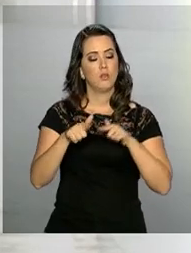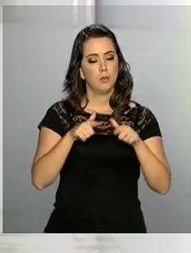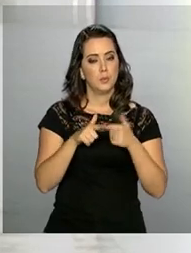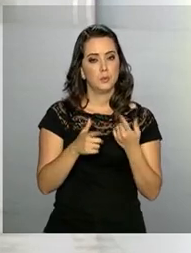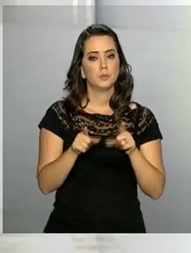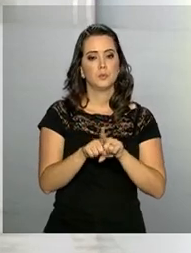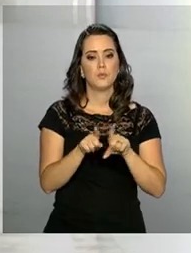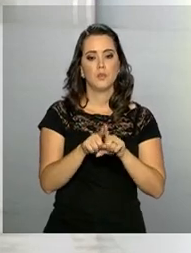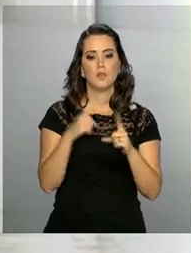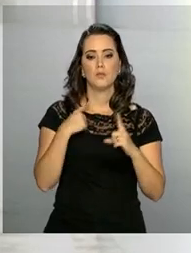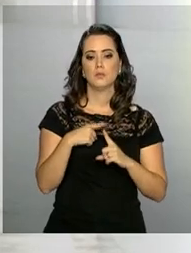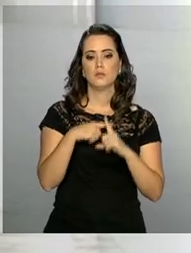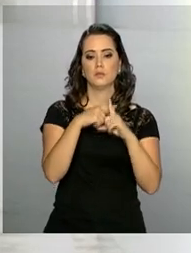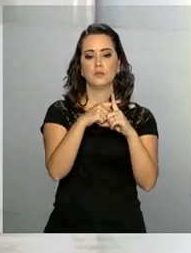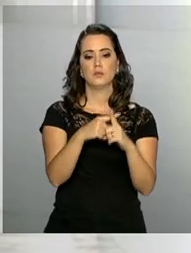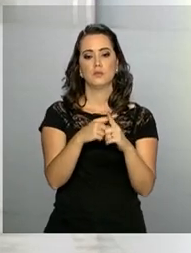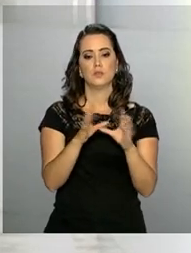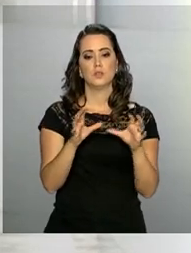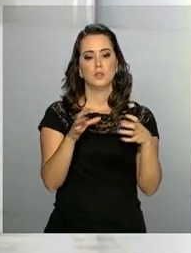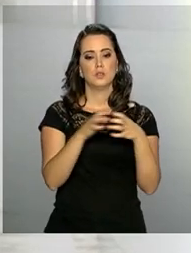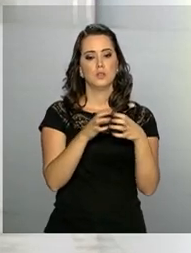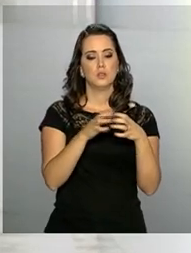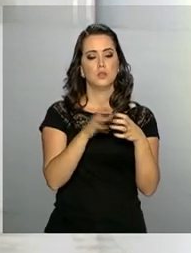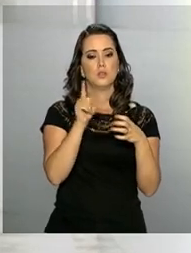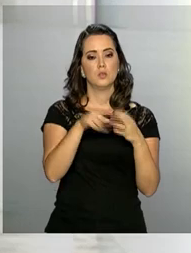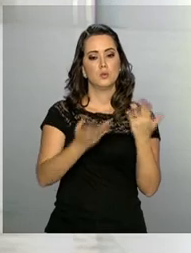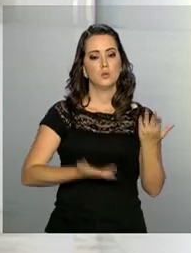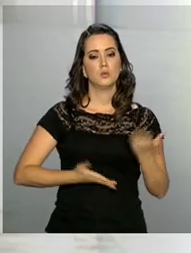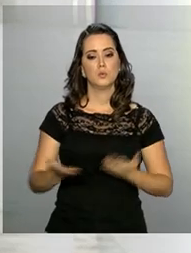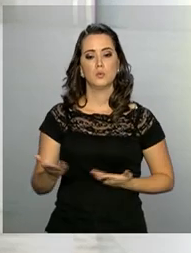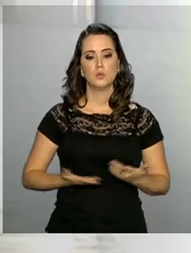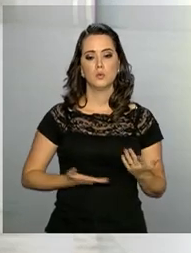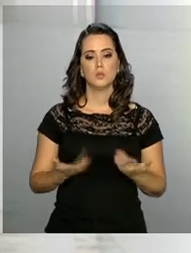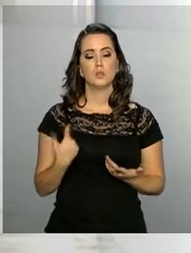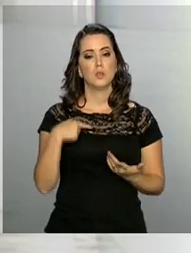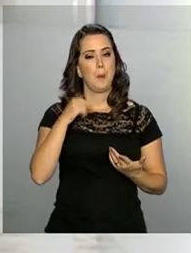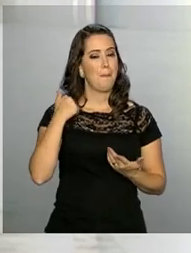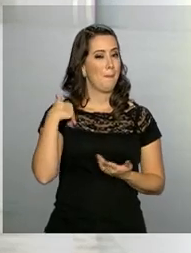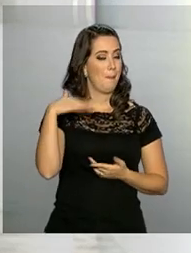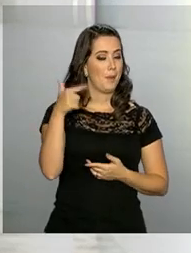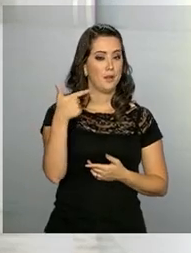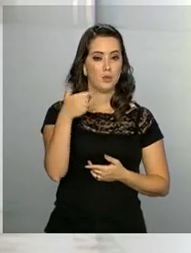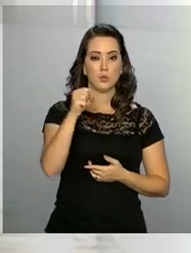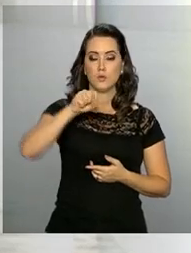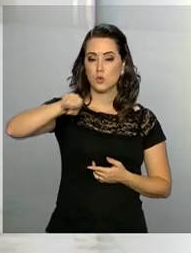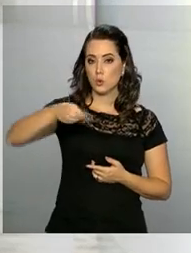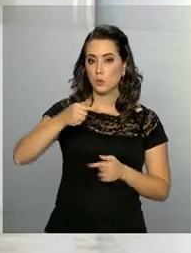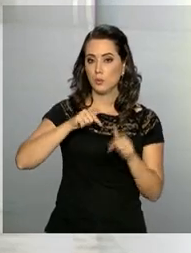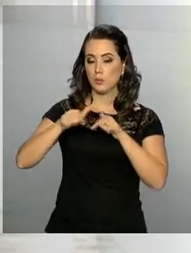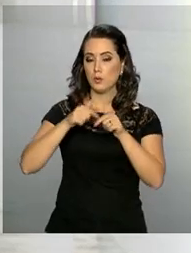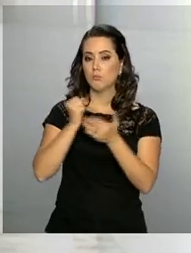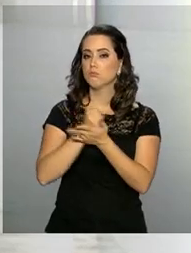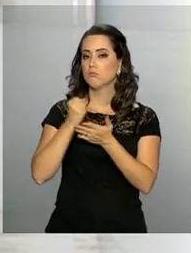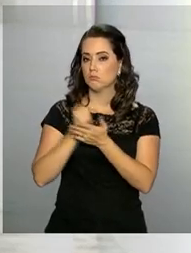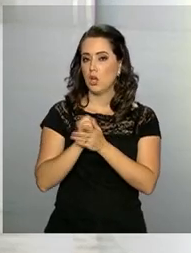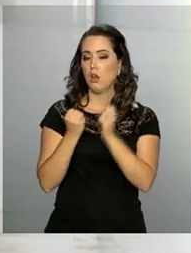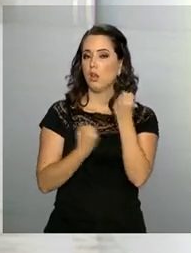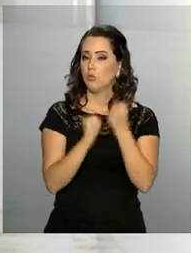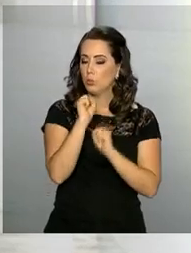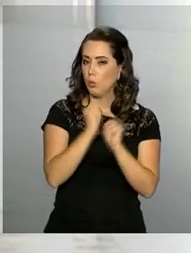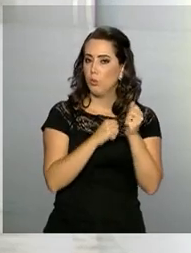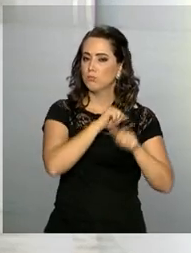tiveram saldo positivos os setores de serviços, com mais de 28 mil empregos formais, indústria